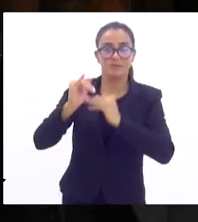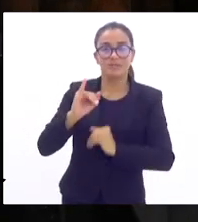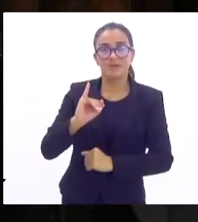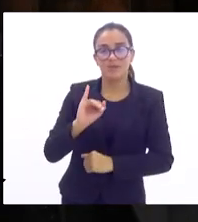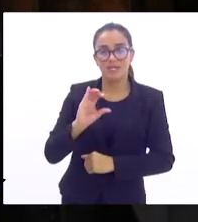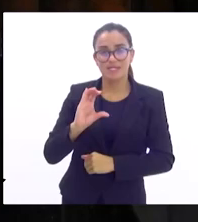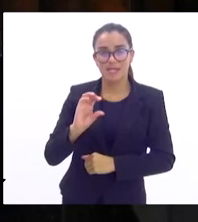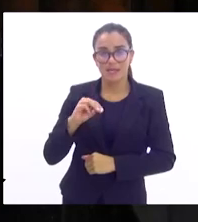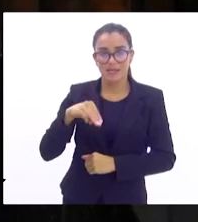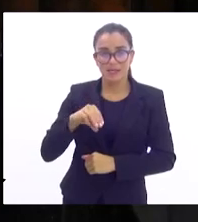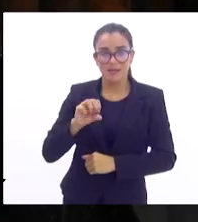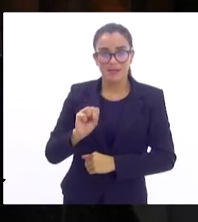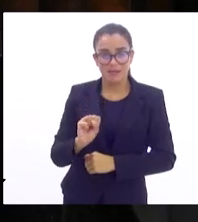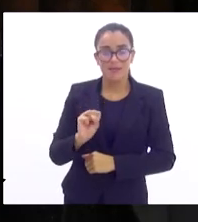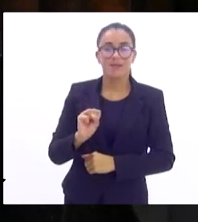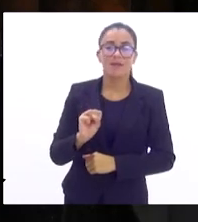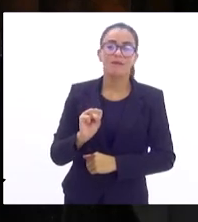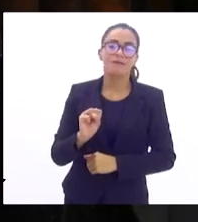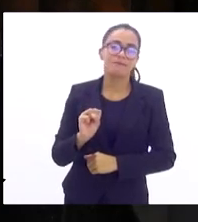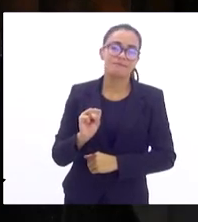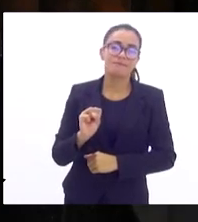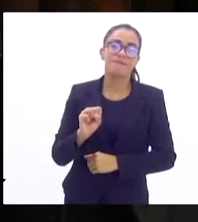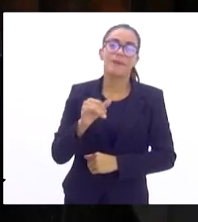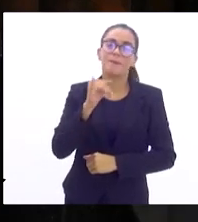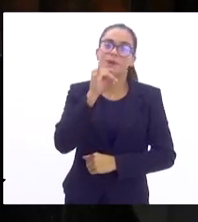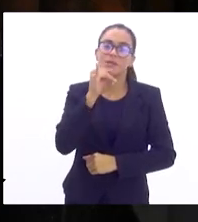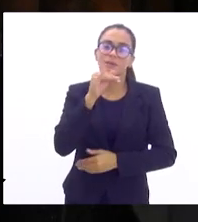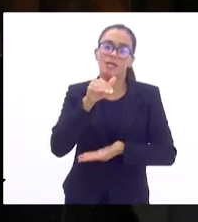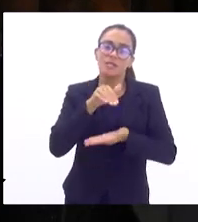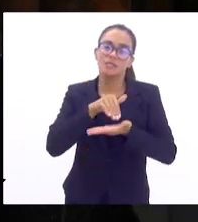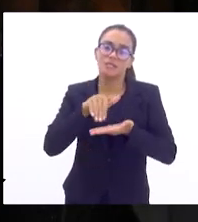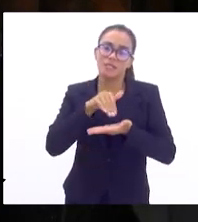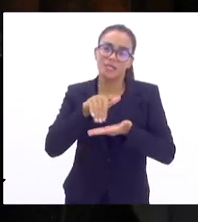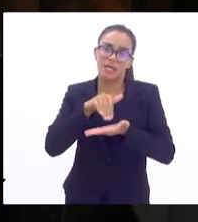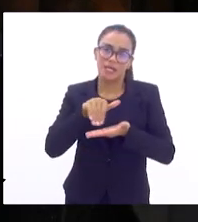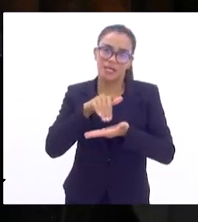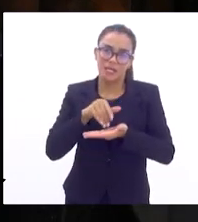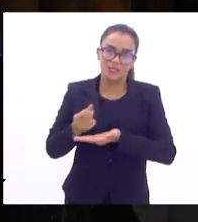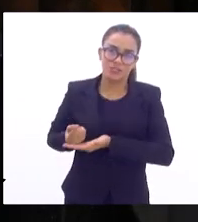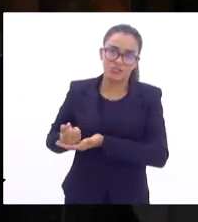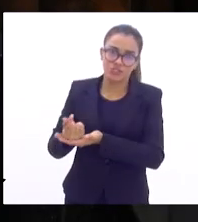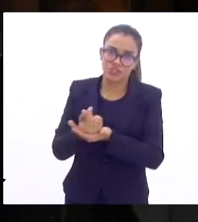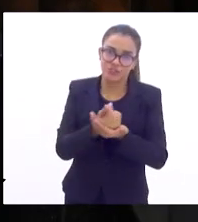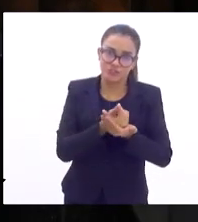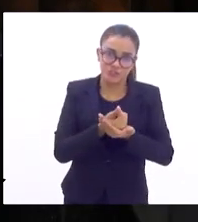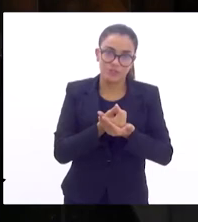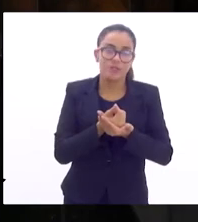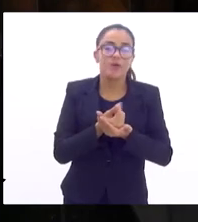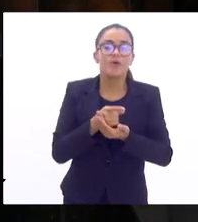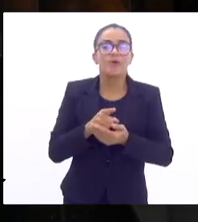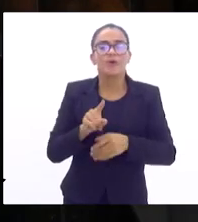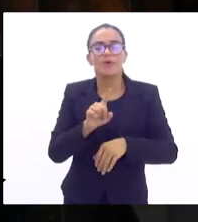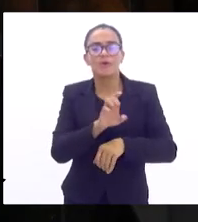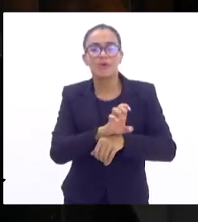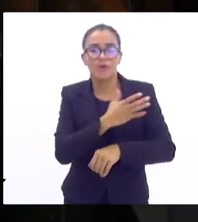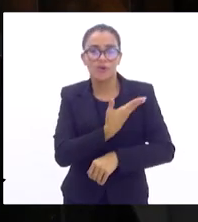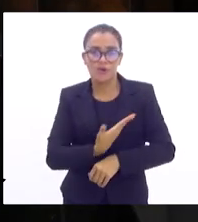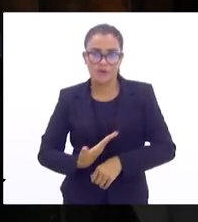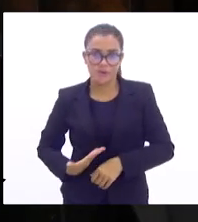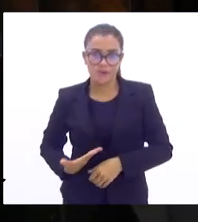ICMS enviada pela secretaria de fazenda quando o estado